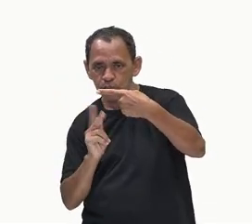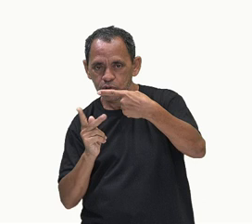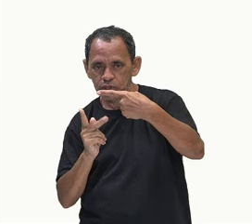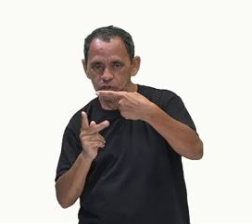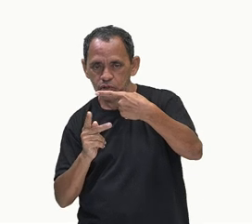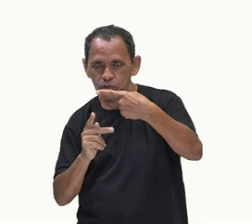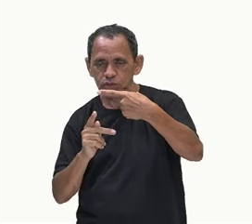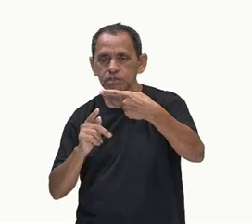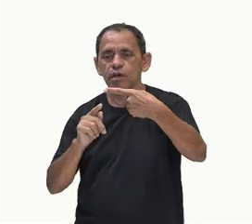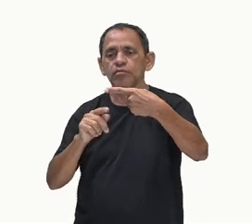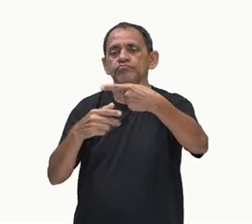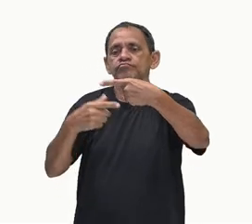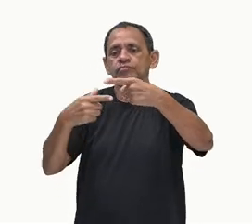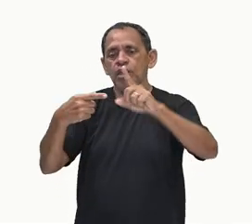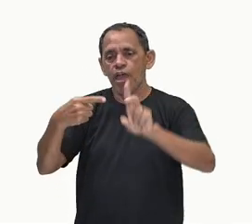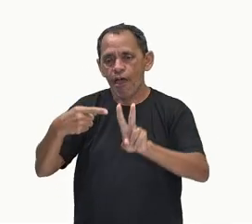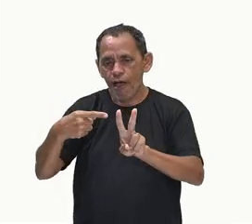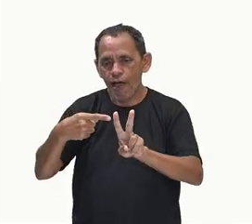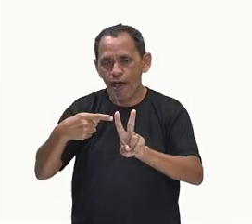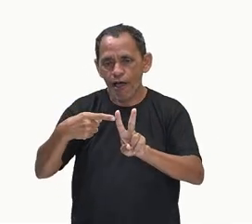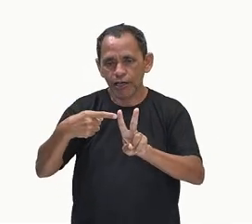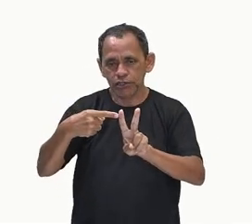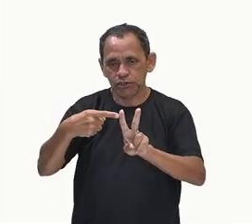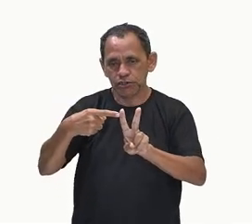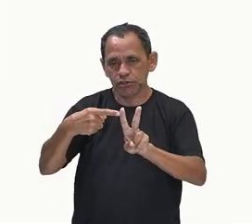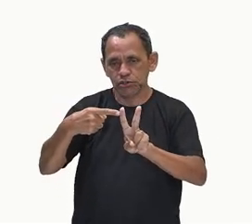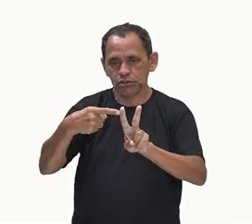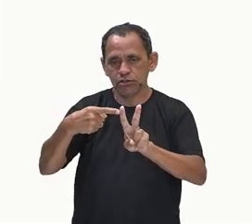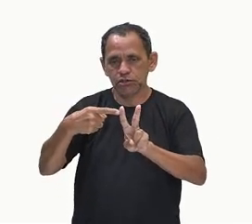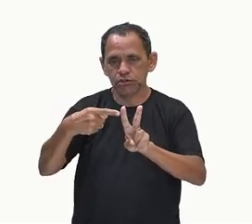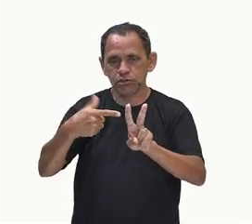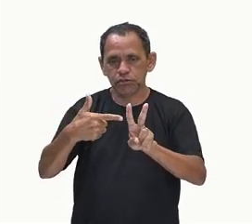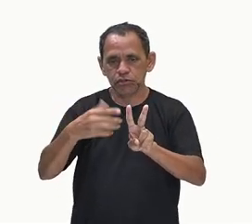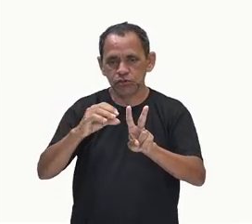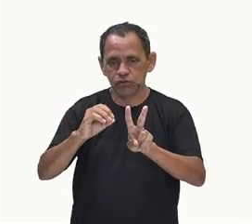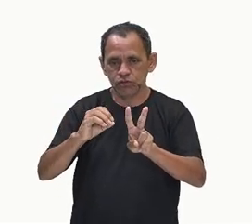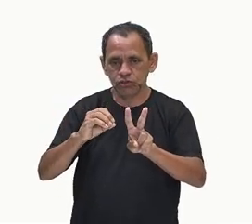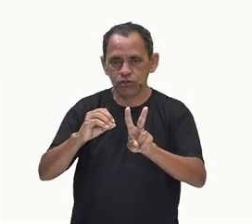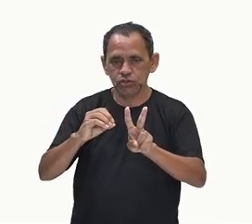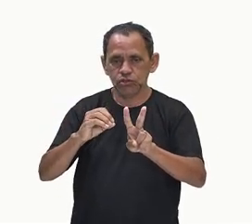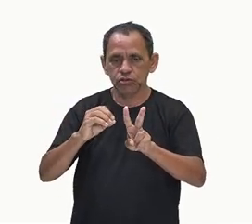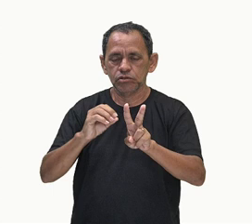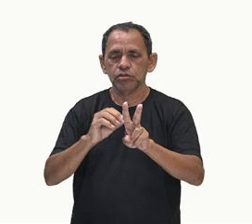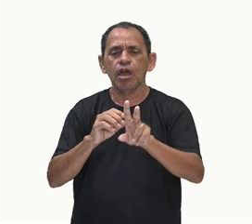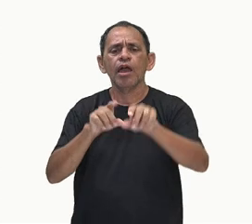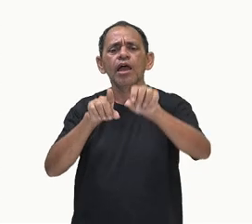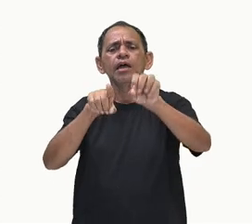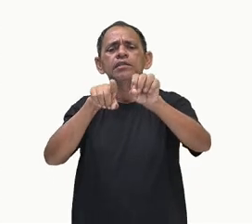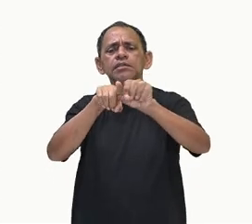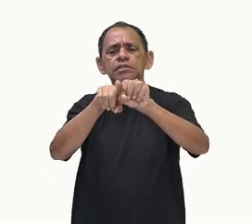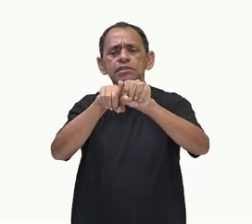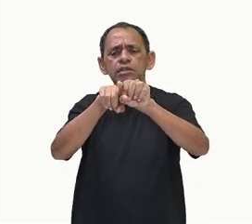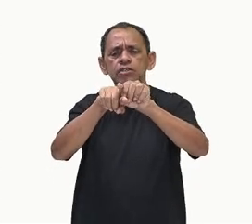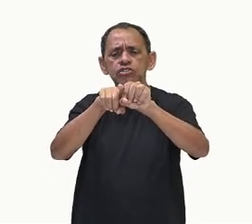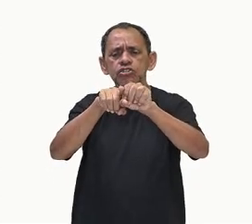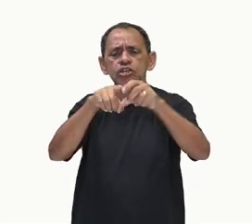raiz quadrada de 20 e quem é a tangente do ângulo